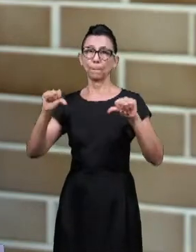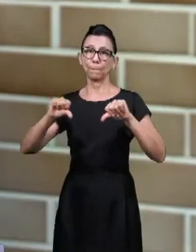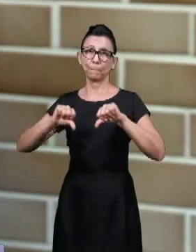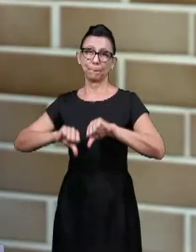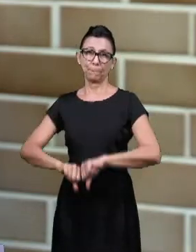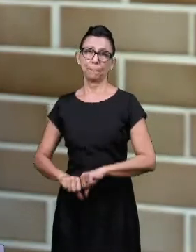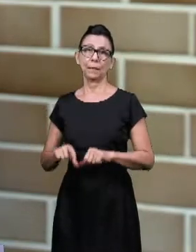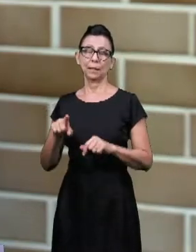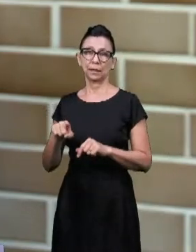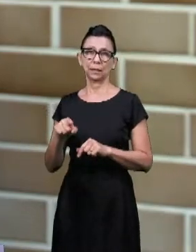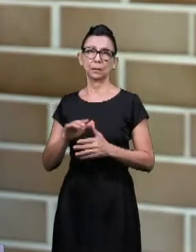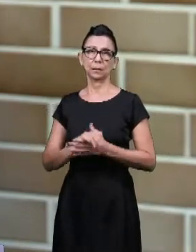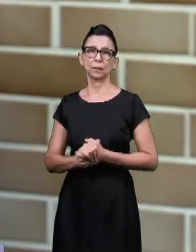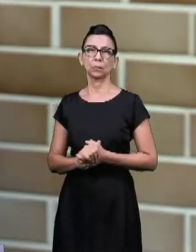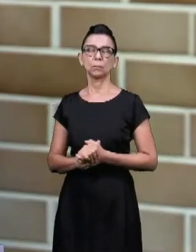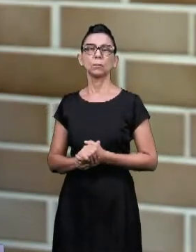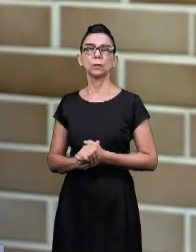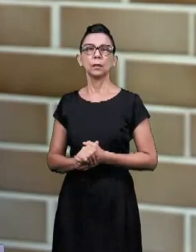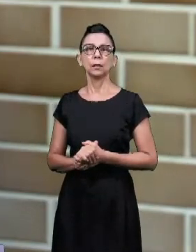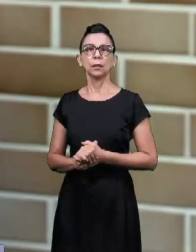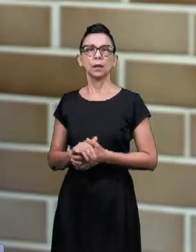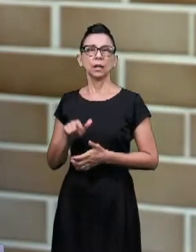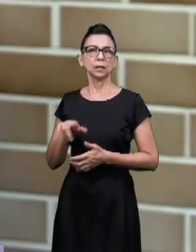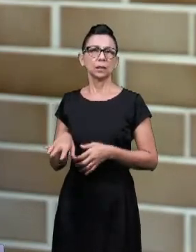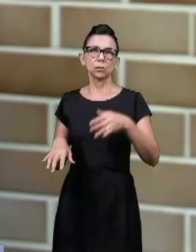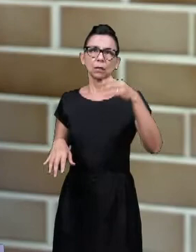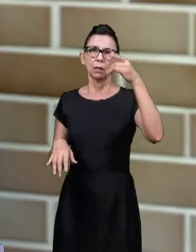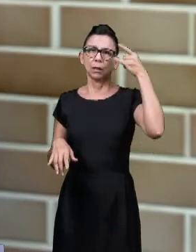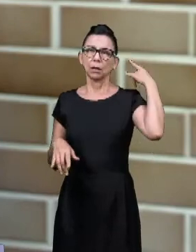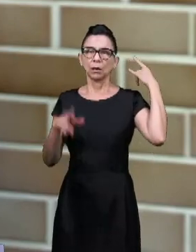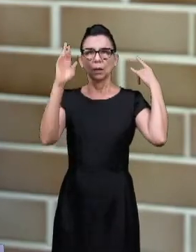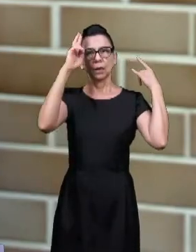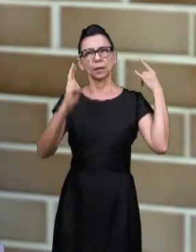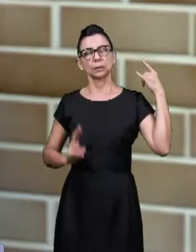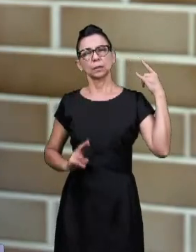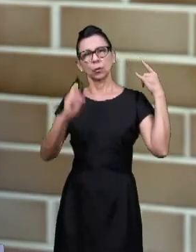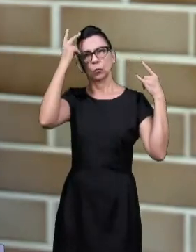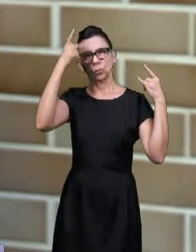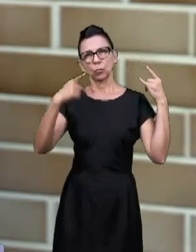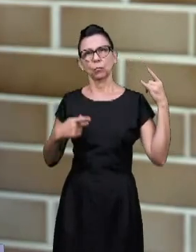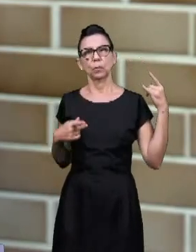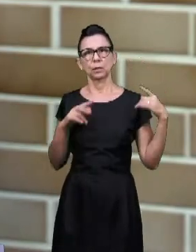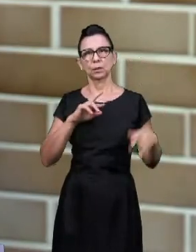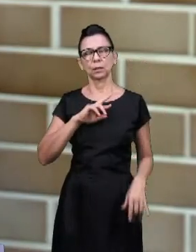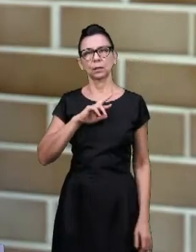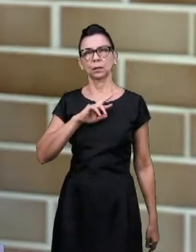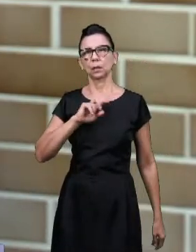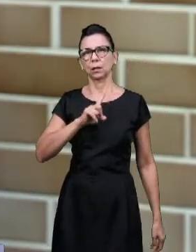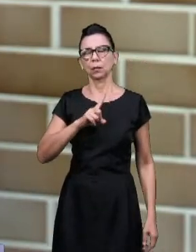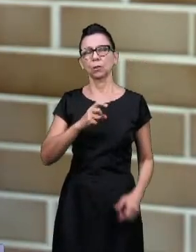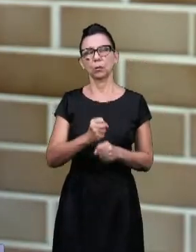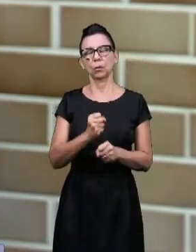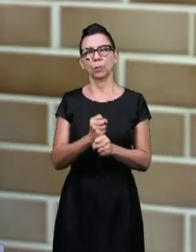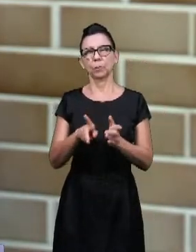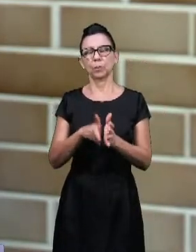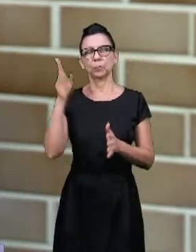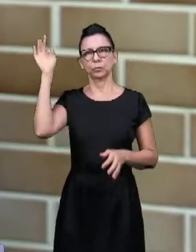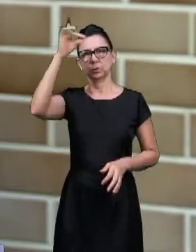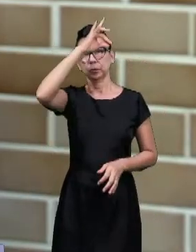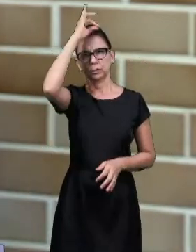era as obras do homem, da razão do homem e não as obras do Espírito Santo. Muito bem colocado pela nossa